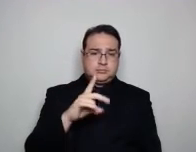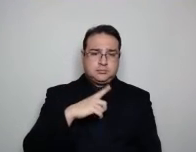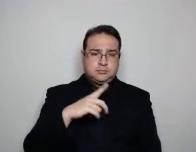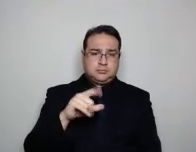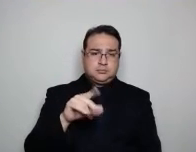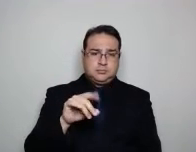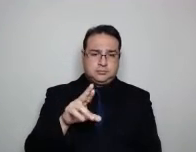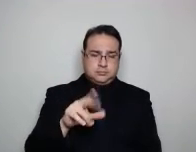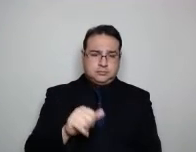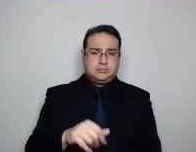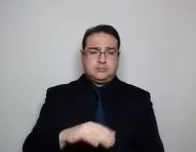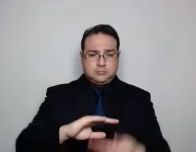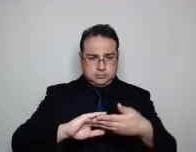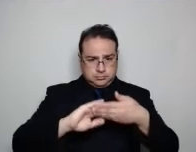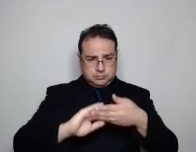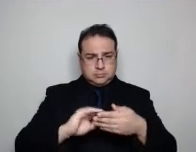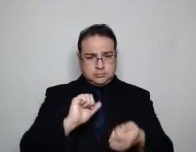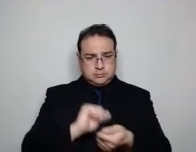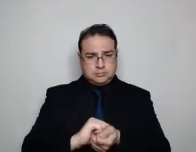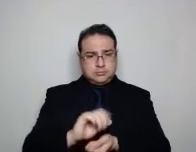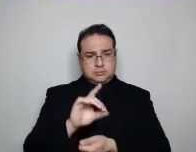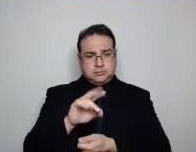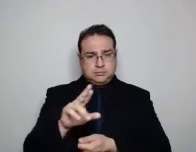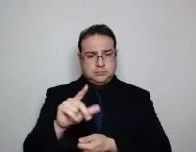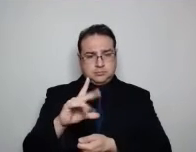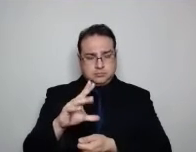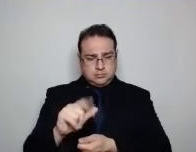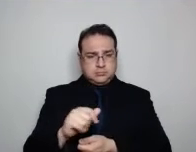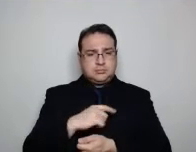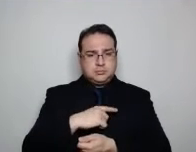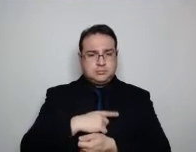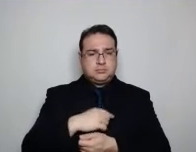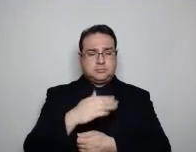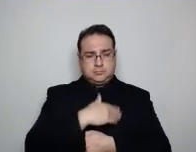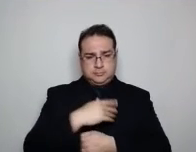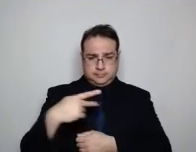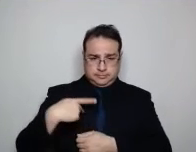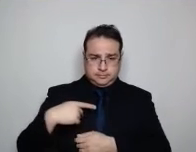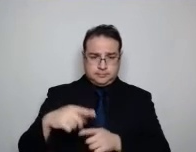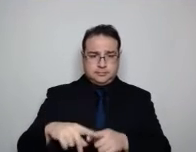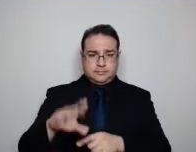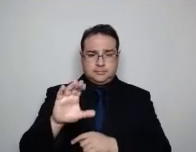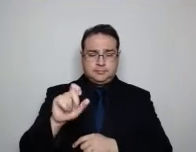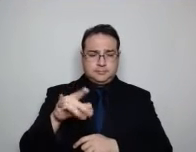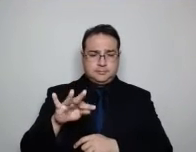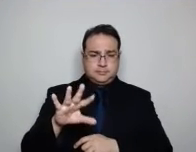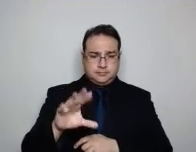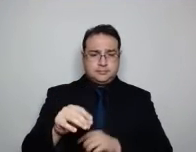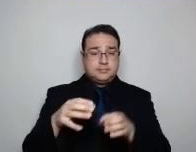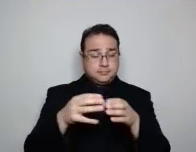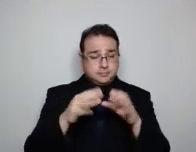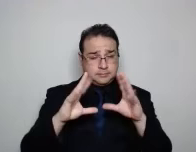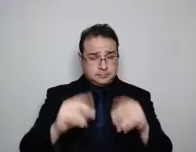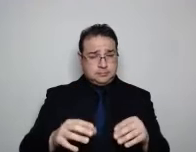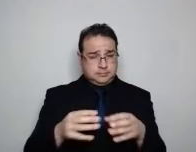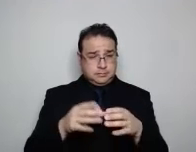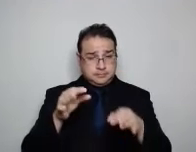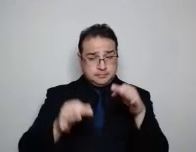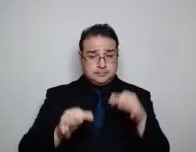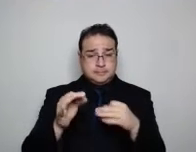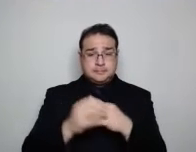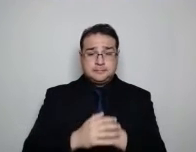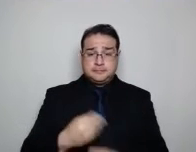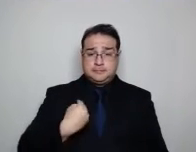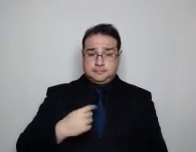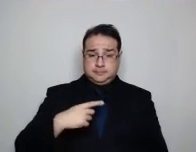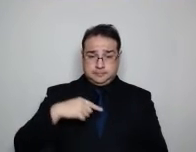senhora. Embargador Cláudio, representante do Ministério Público, desembargador expedito, demais embargadores e presentes nessa